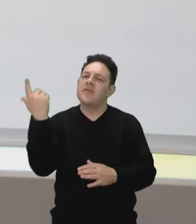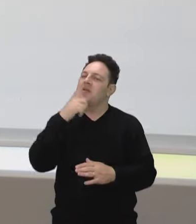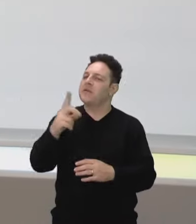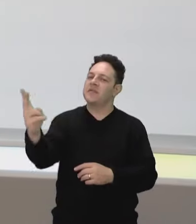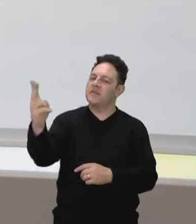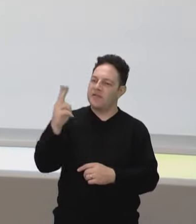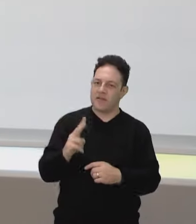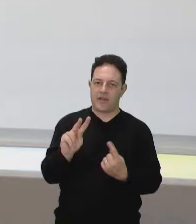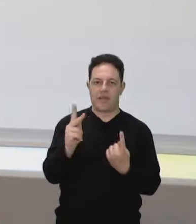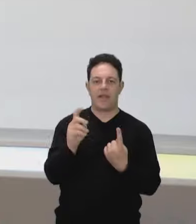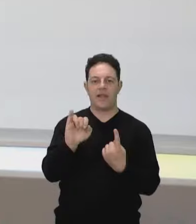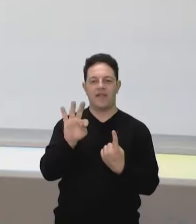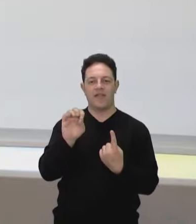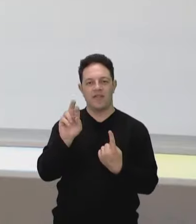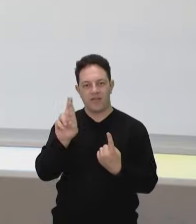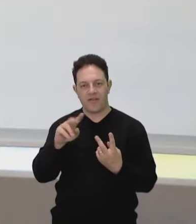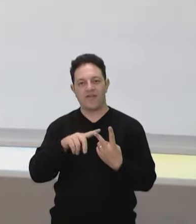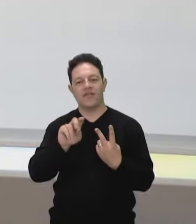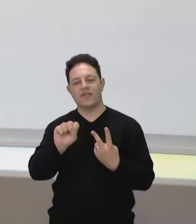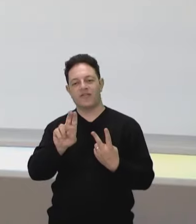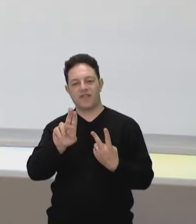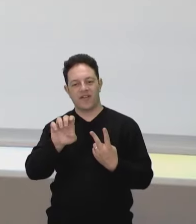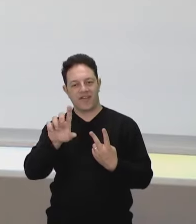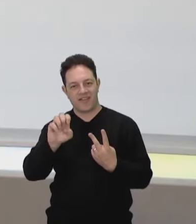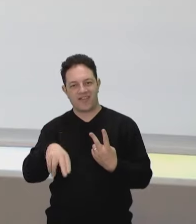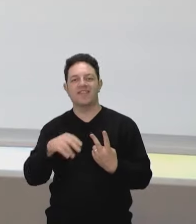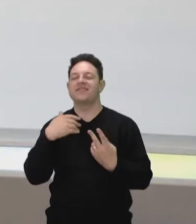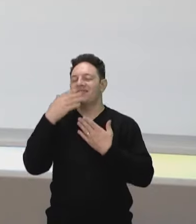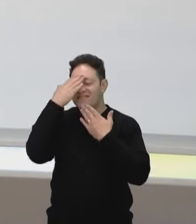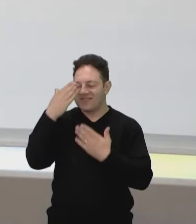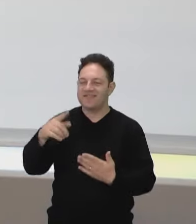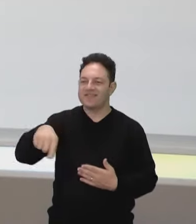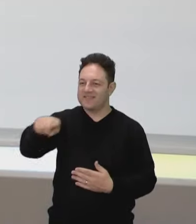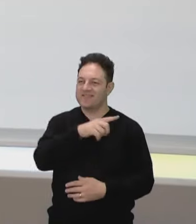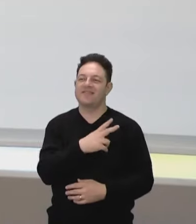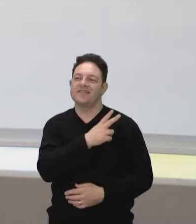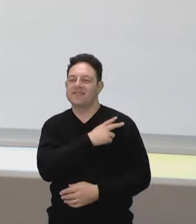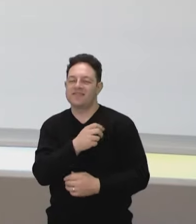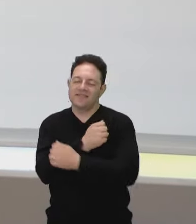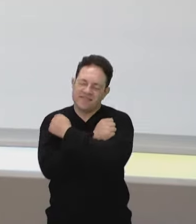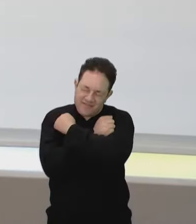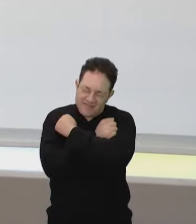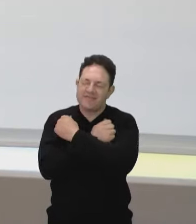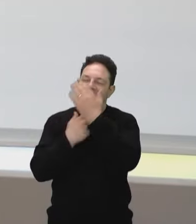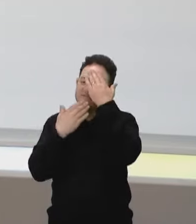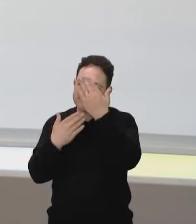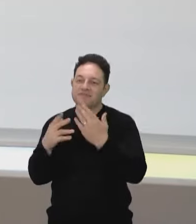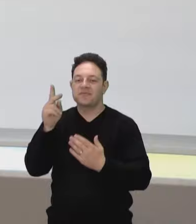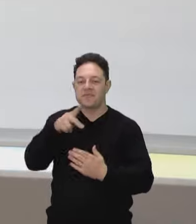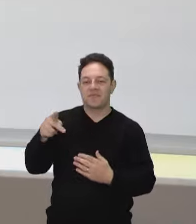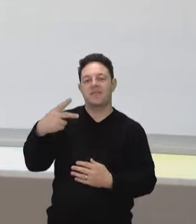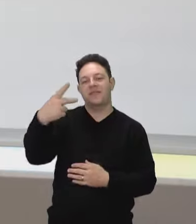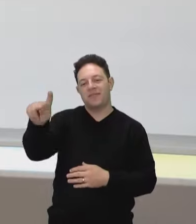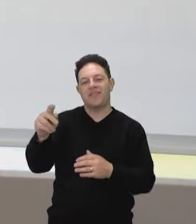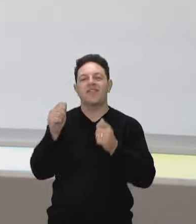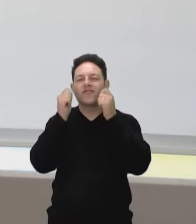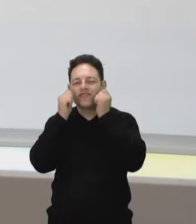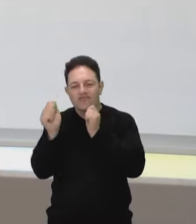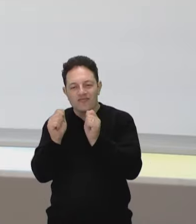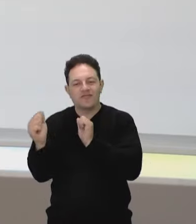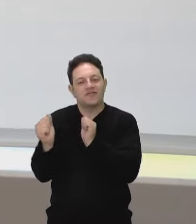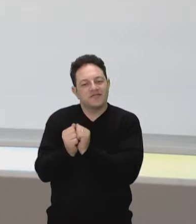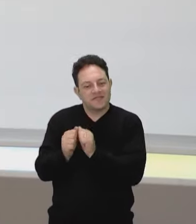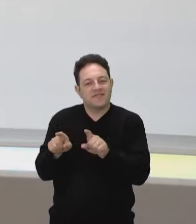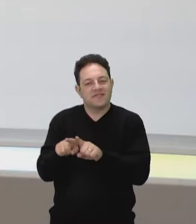Heitor e Suelen, um beijo aí, um beijo para a segunda série de vocês aí. Um beijo para o professor deles, um fofo que estava aqui